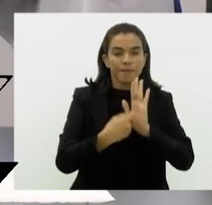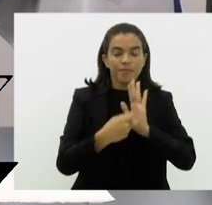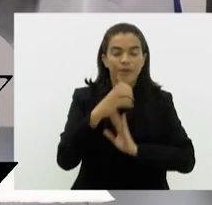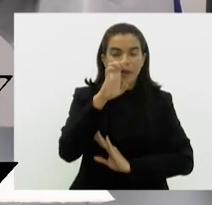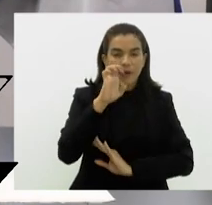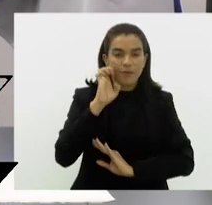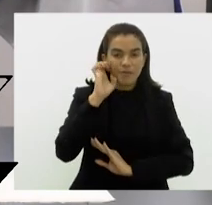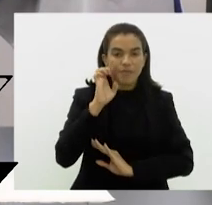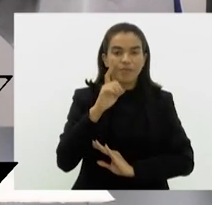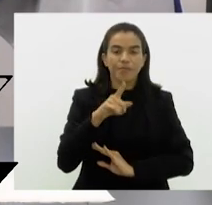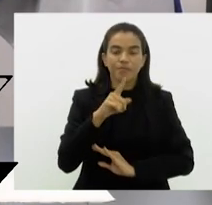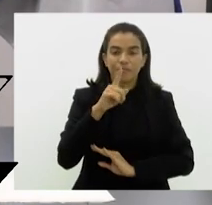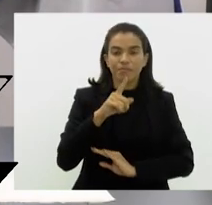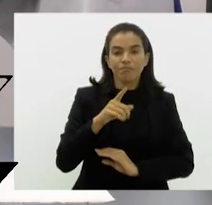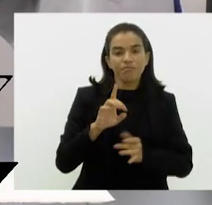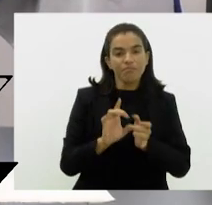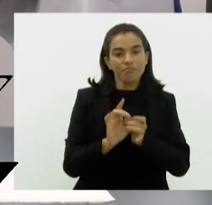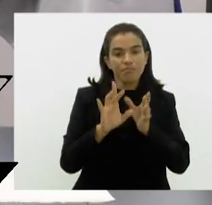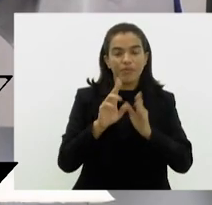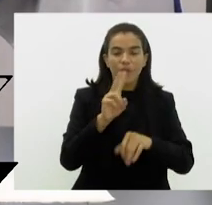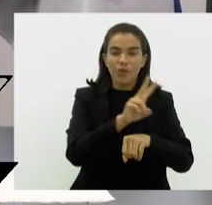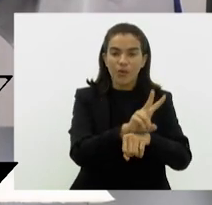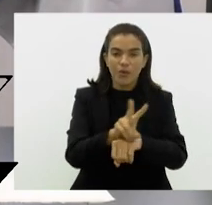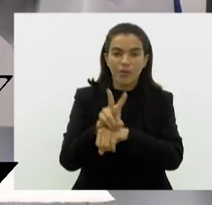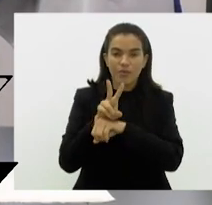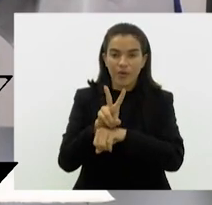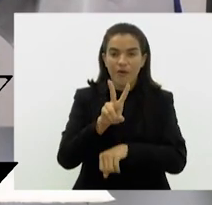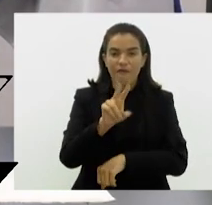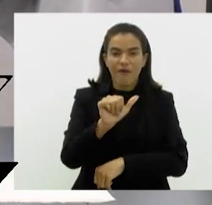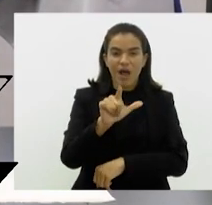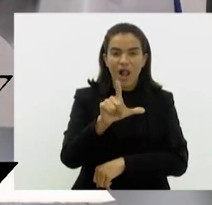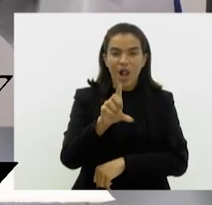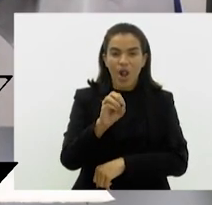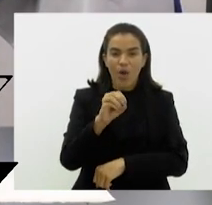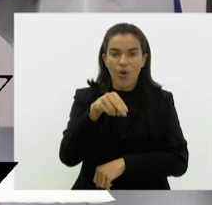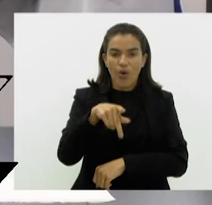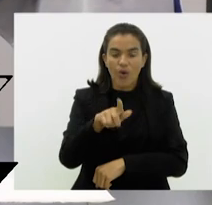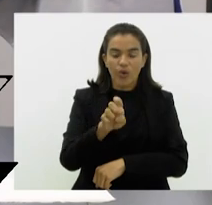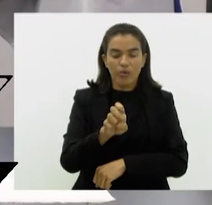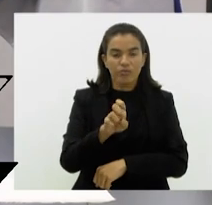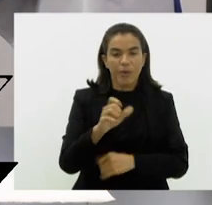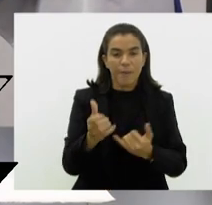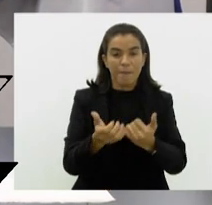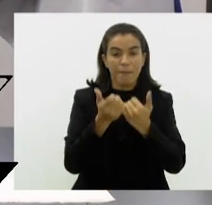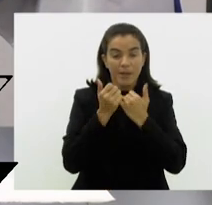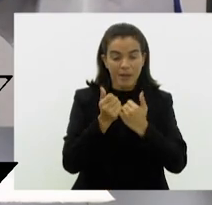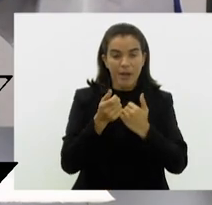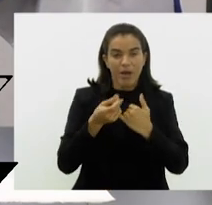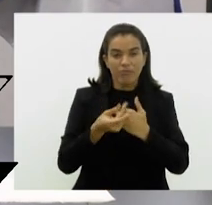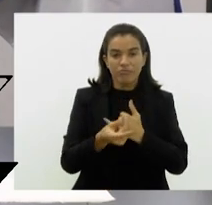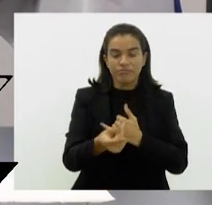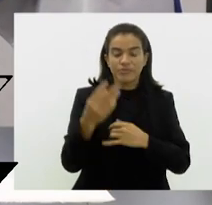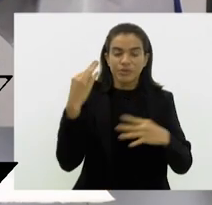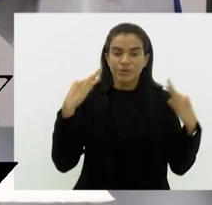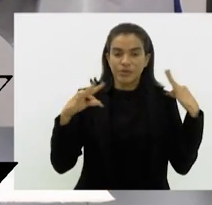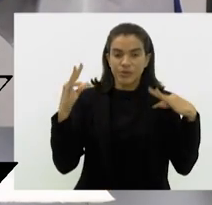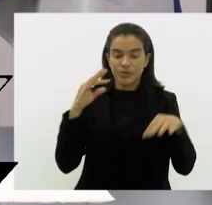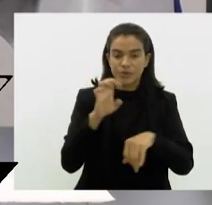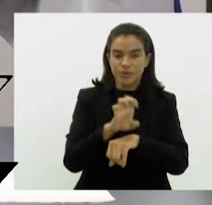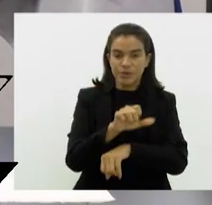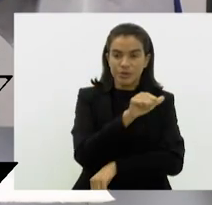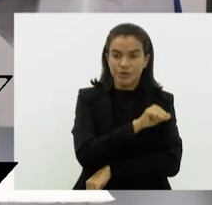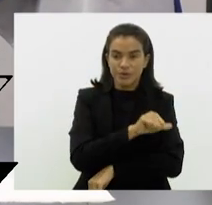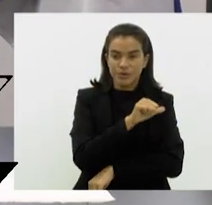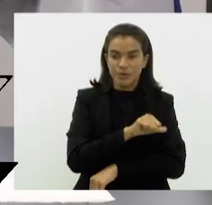Élica Takimoto, que declara o Observatório do Valongo como patrimônio material, histórico, cultural e turístico do Estado do